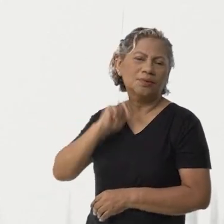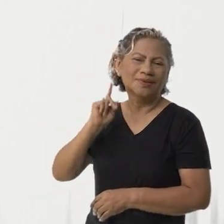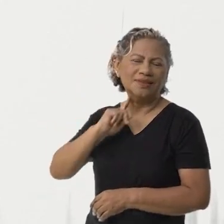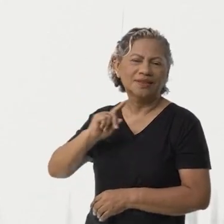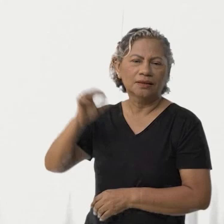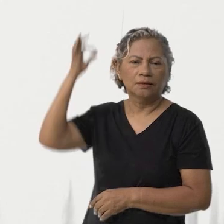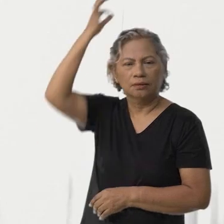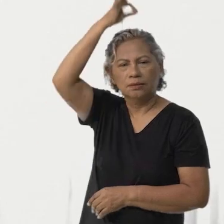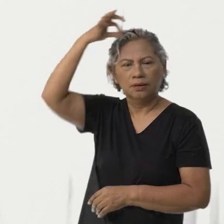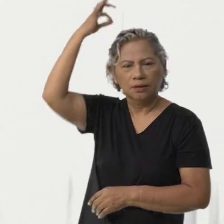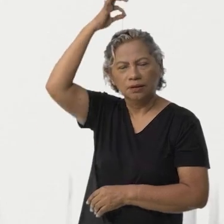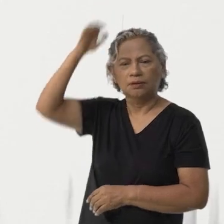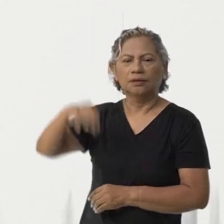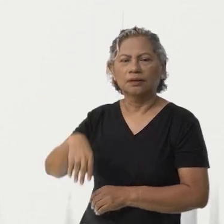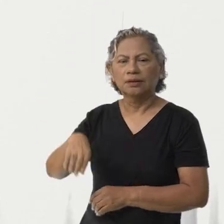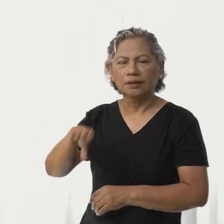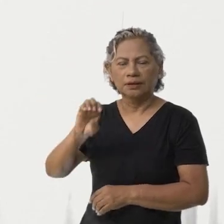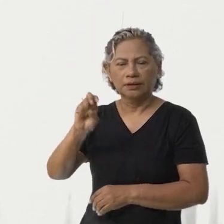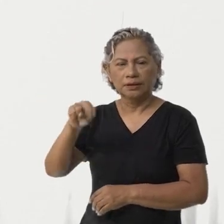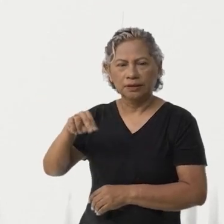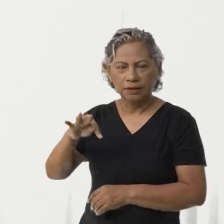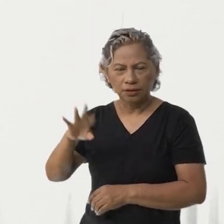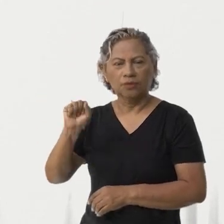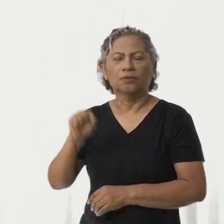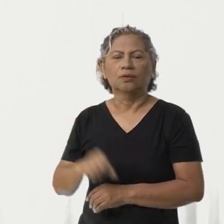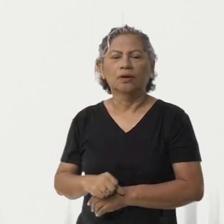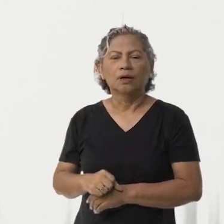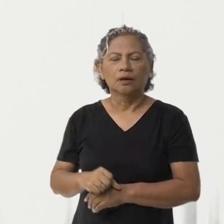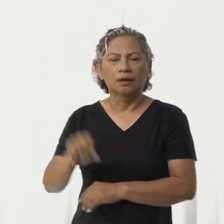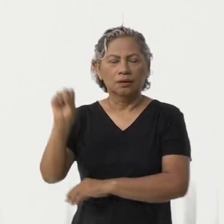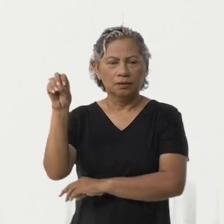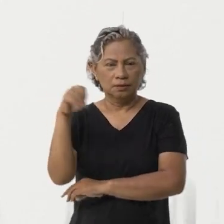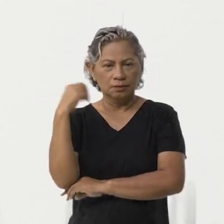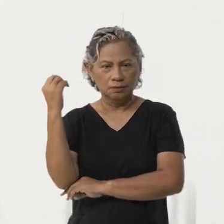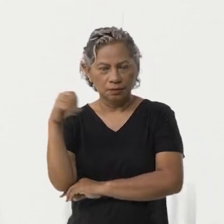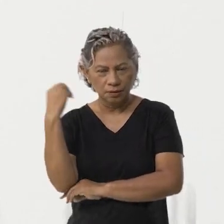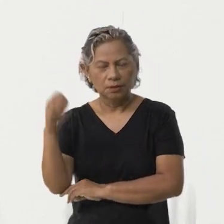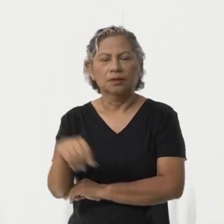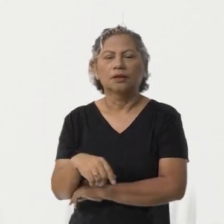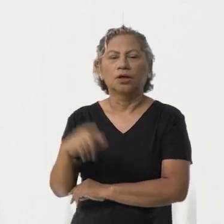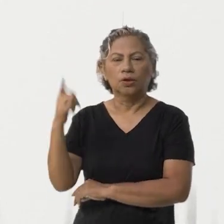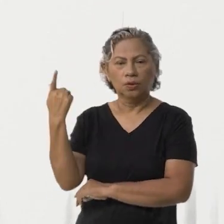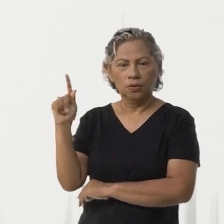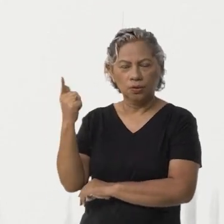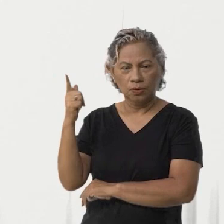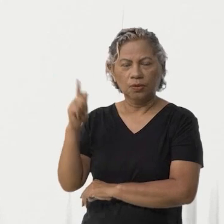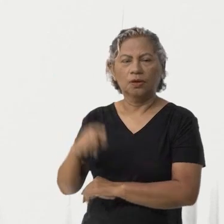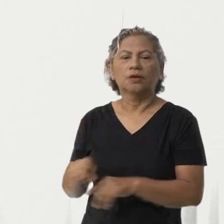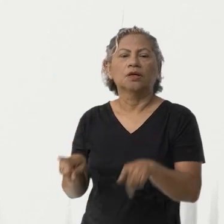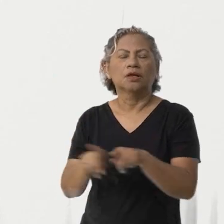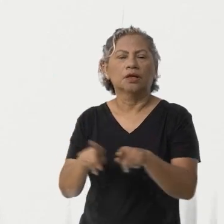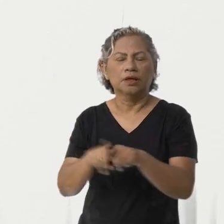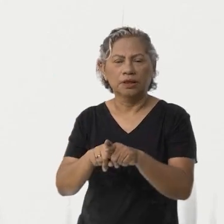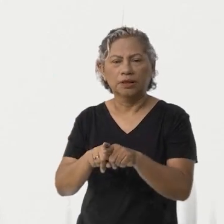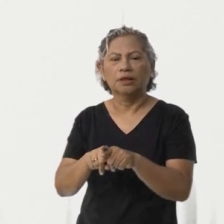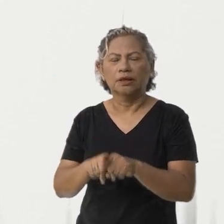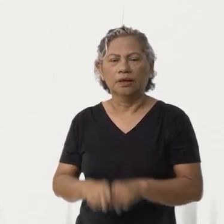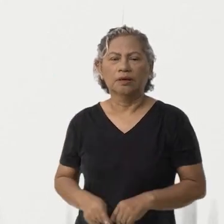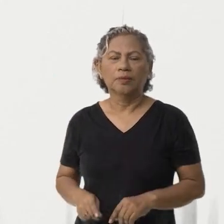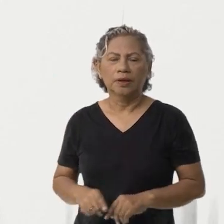São Paulo, Rio de Janeiro e Espírito Santo. A região centro-oeste, Mato Grosso, o Mato Grosso do